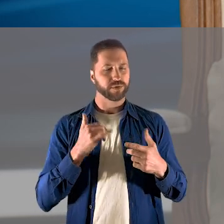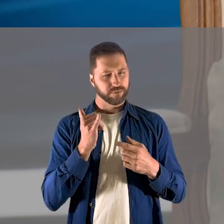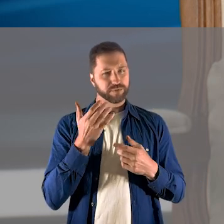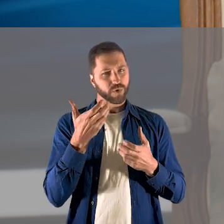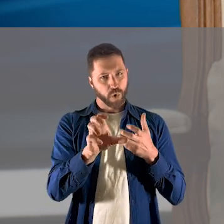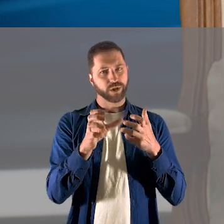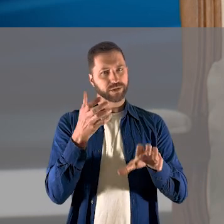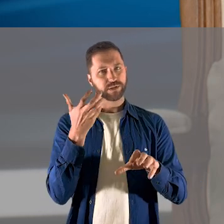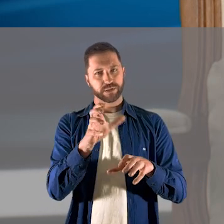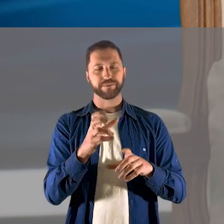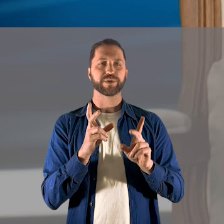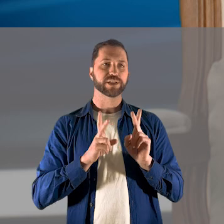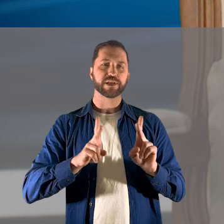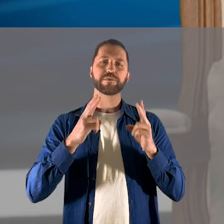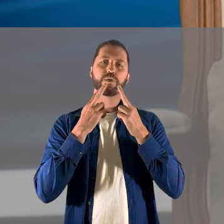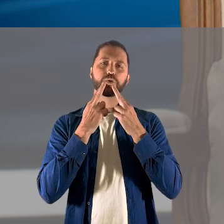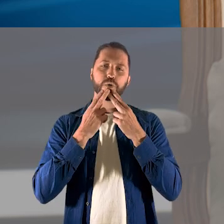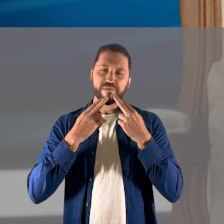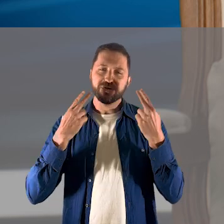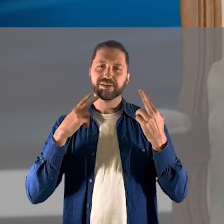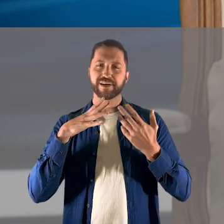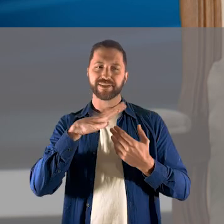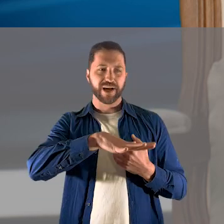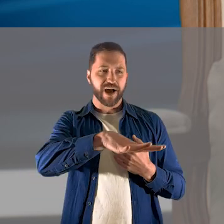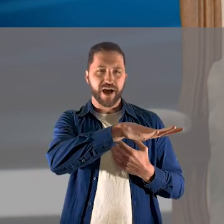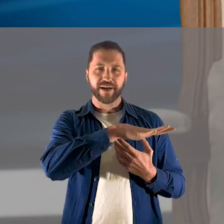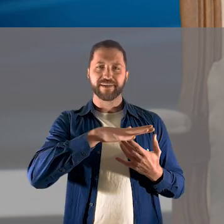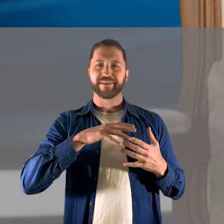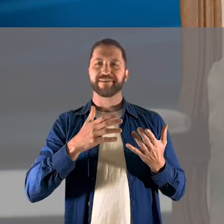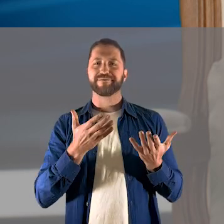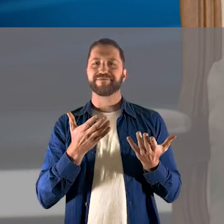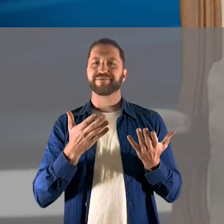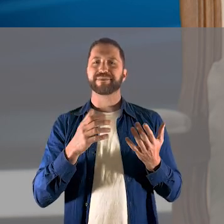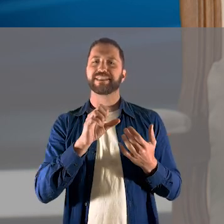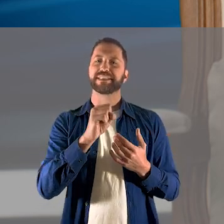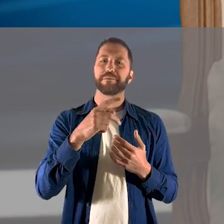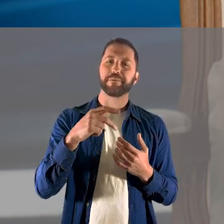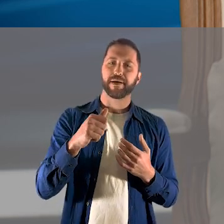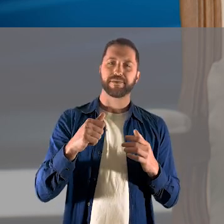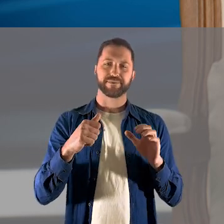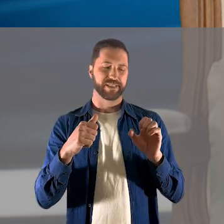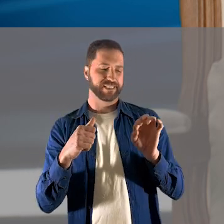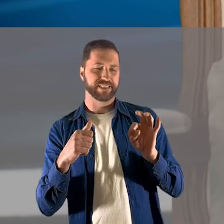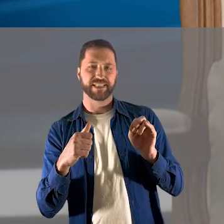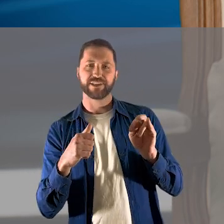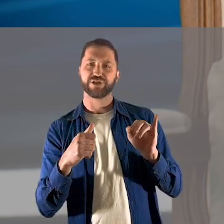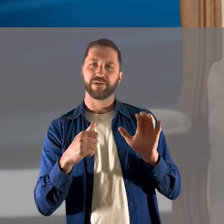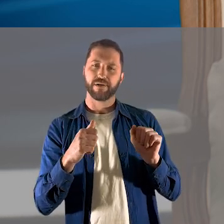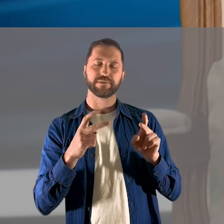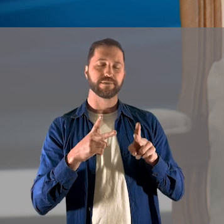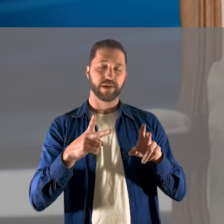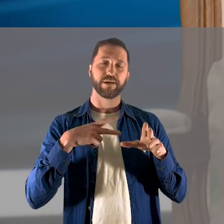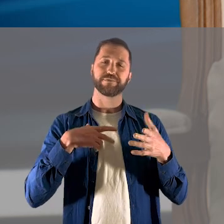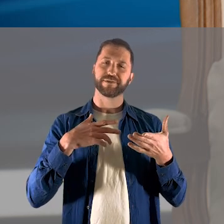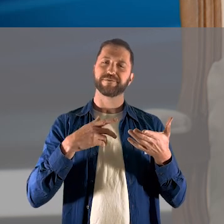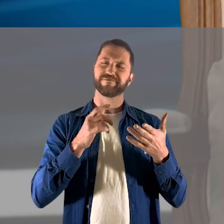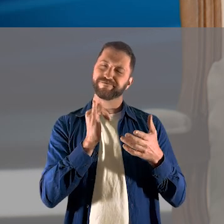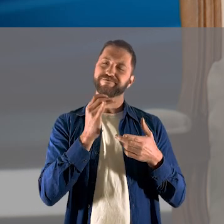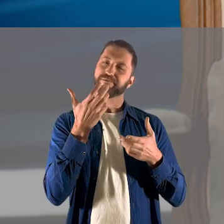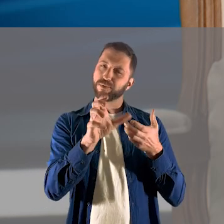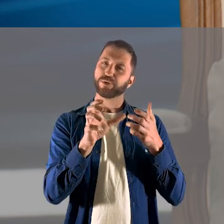conto também é muito sobre as novidades desse do mercado esse segmento de spide estética